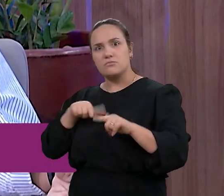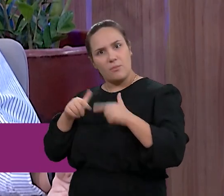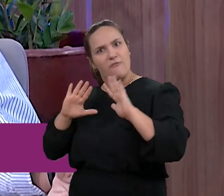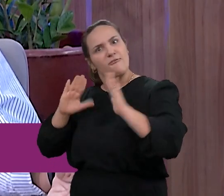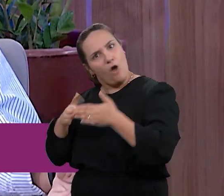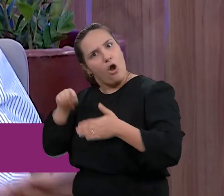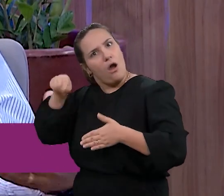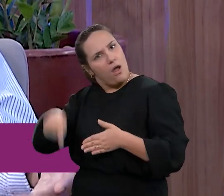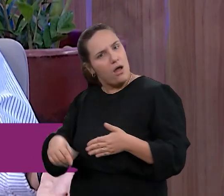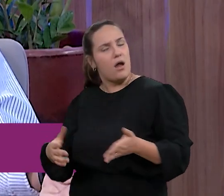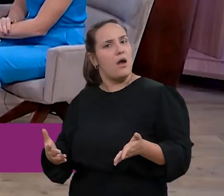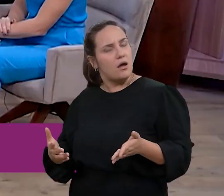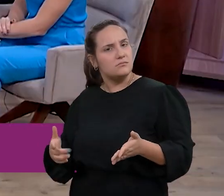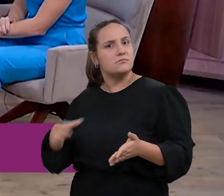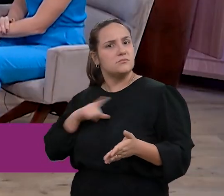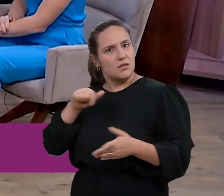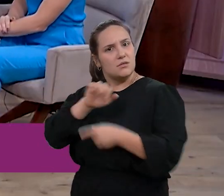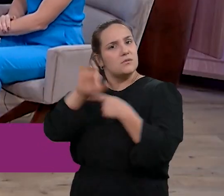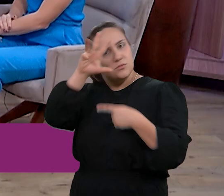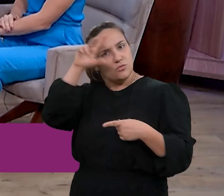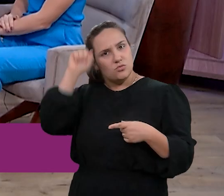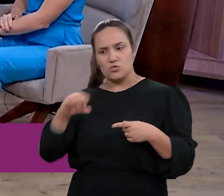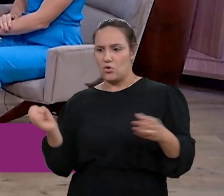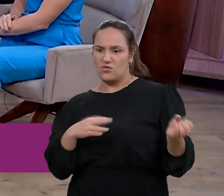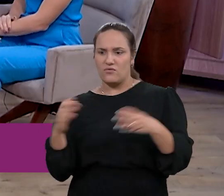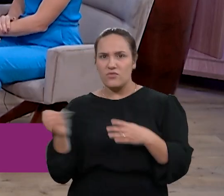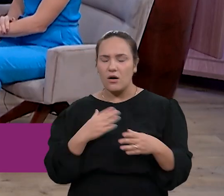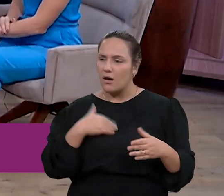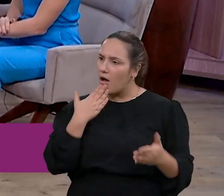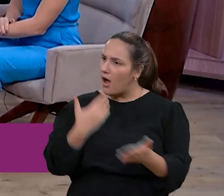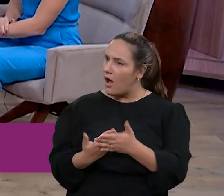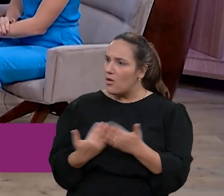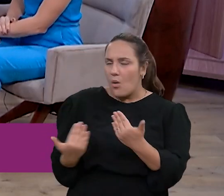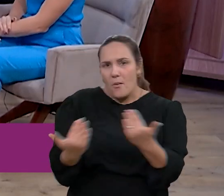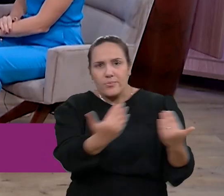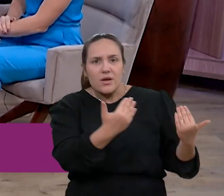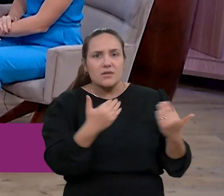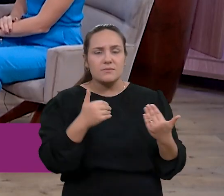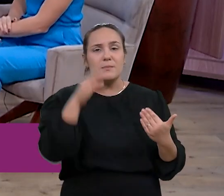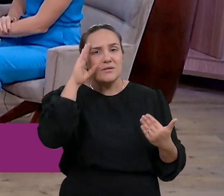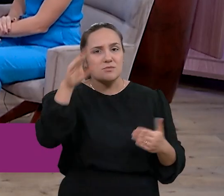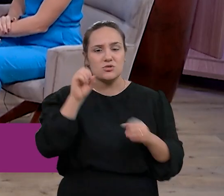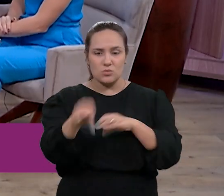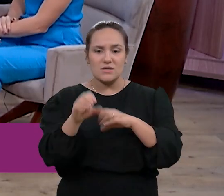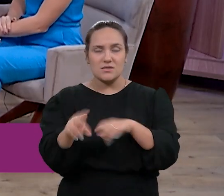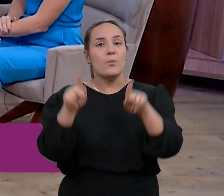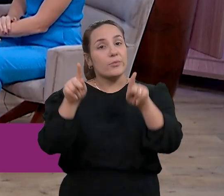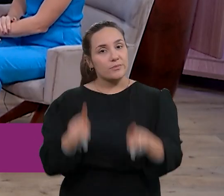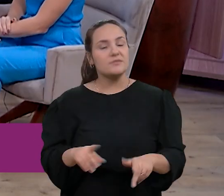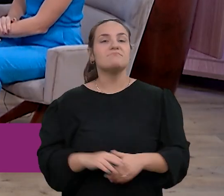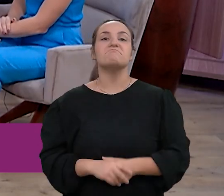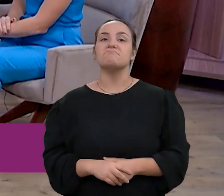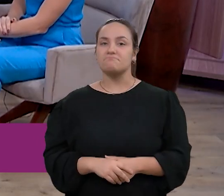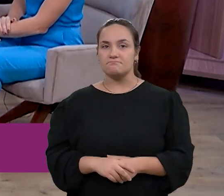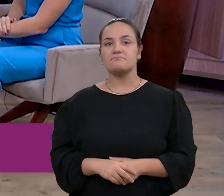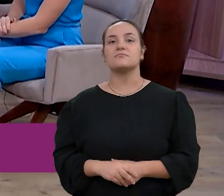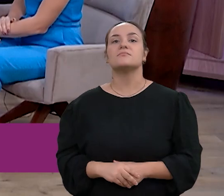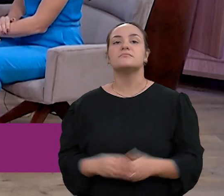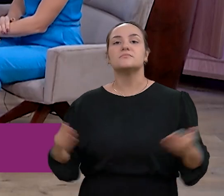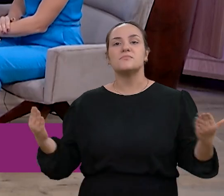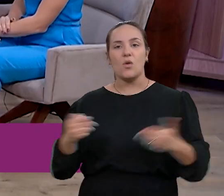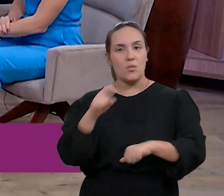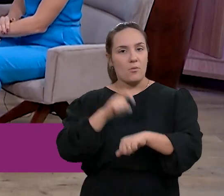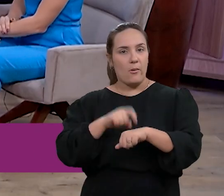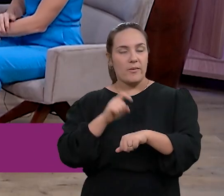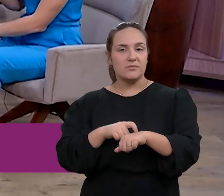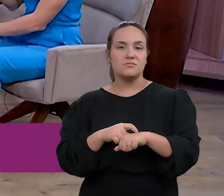nesse Campo tem inclusive no estado que são até inovadoras em relação a outros estados inclusive na educação pública é e a gente tá vivendo assim um momento acredito